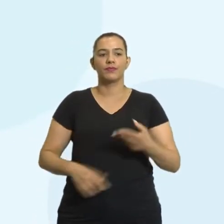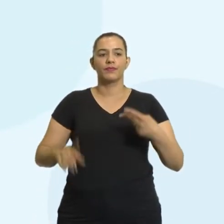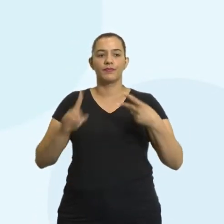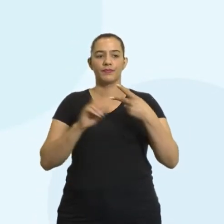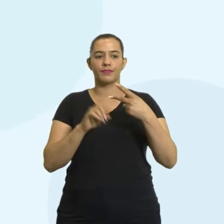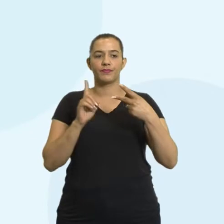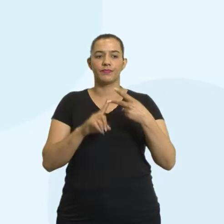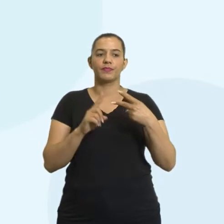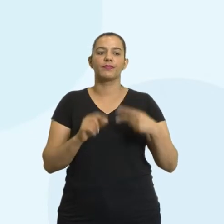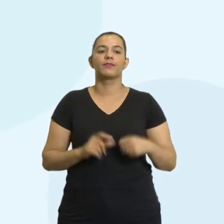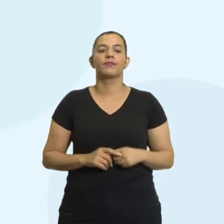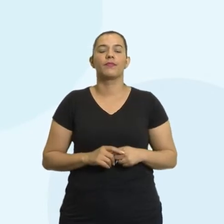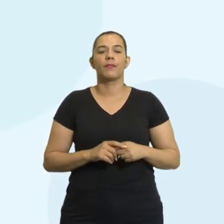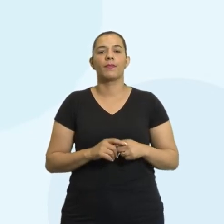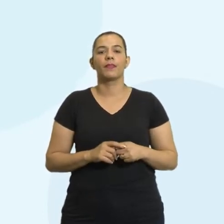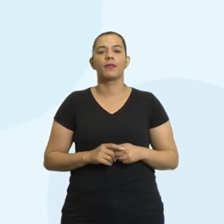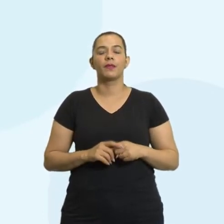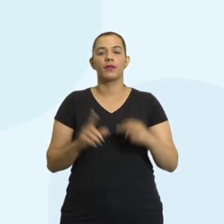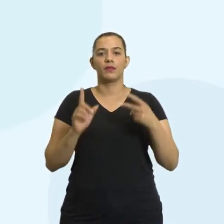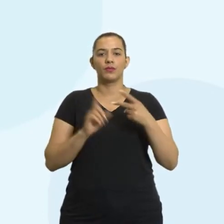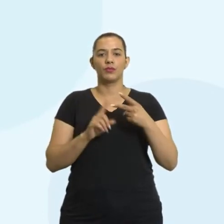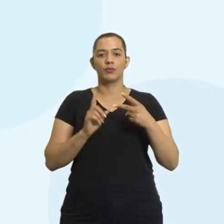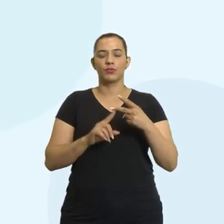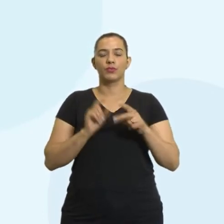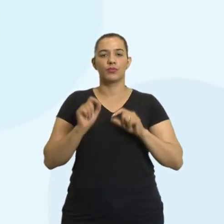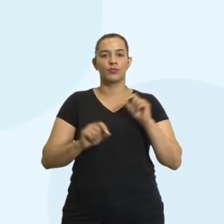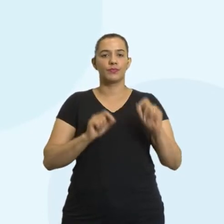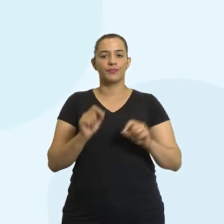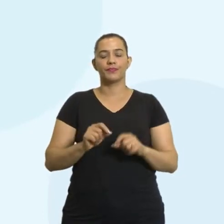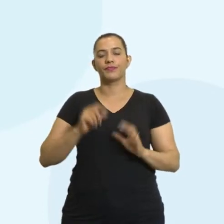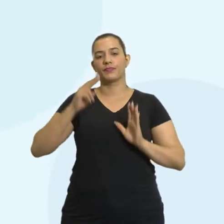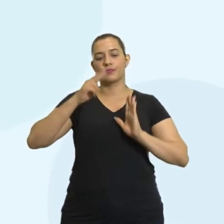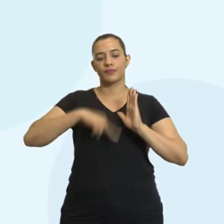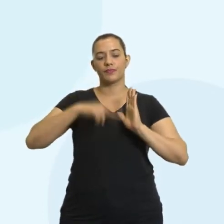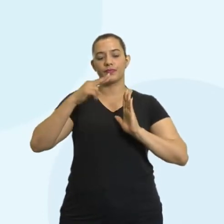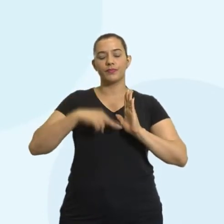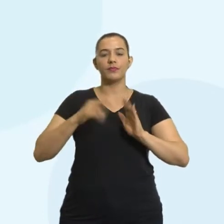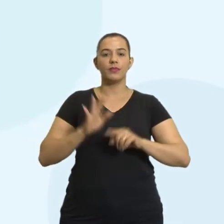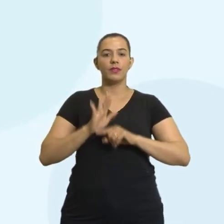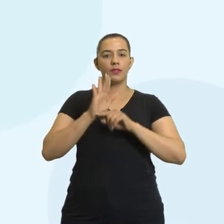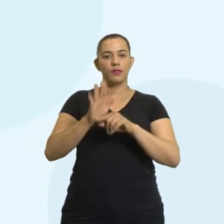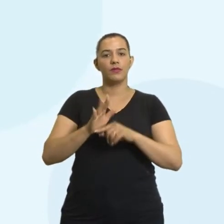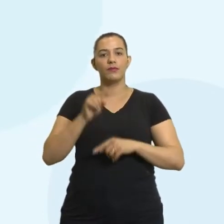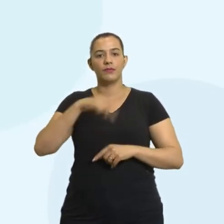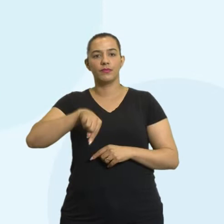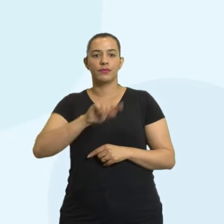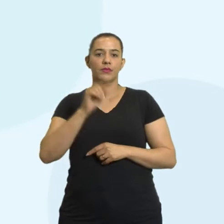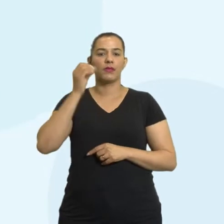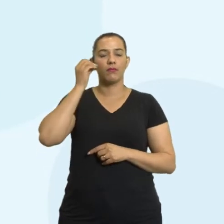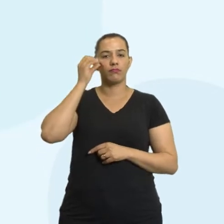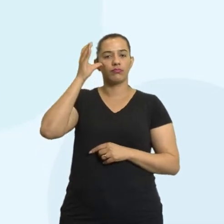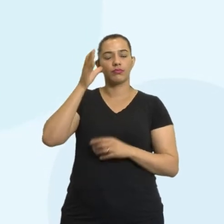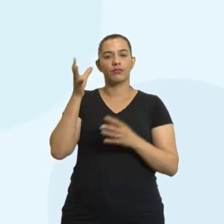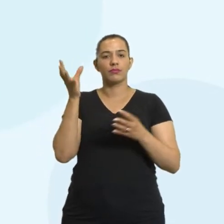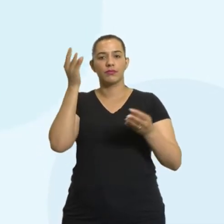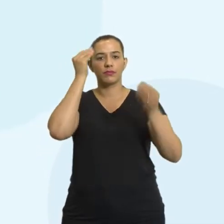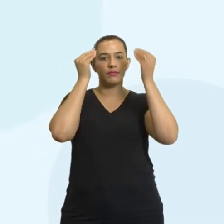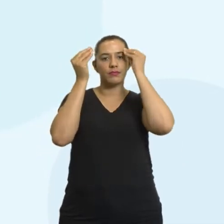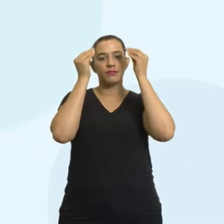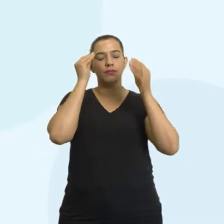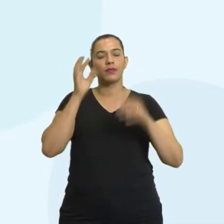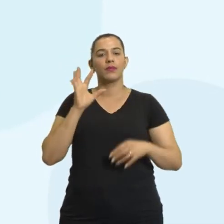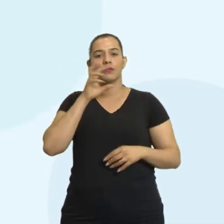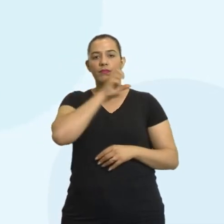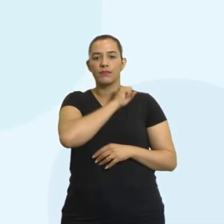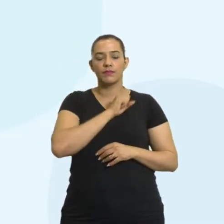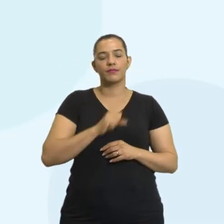momento na verdade, a leitura, ela mobiliza conhecimentos prévios, né? Então, o estudante,